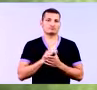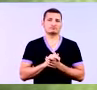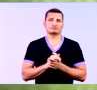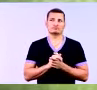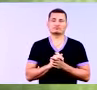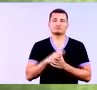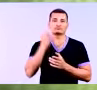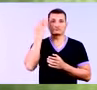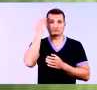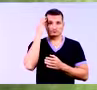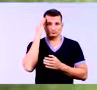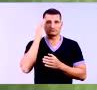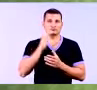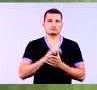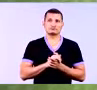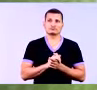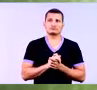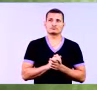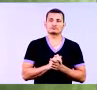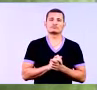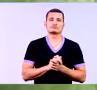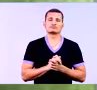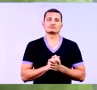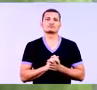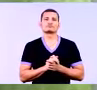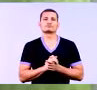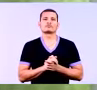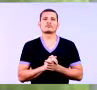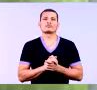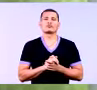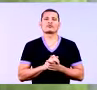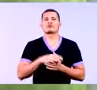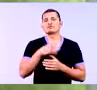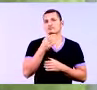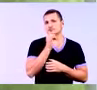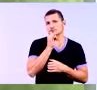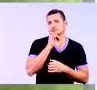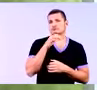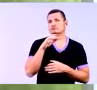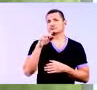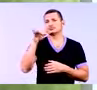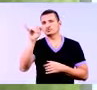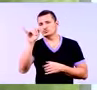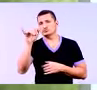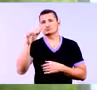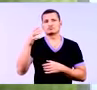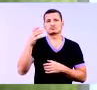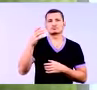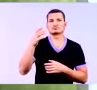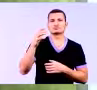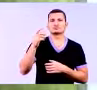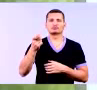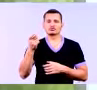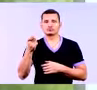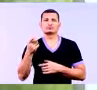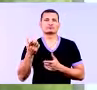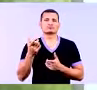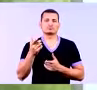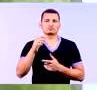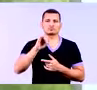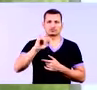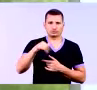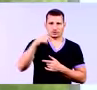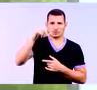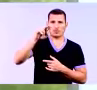para entender que a versão X ou a versão Y do jQuery pode ser instalada e que todos os recursos